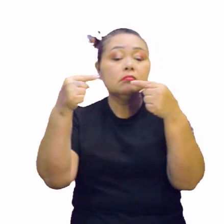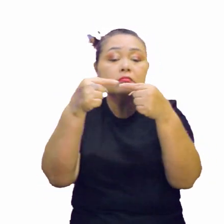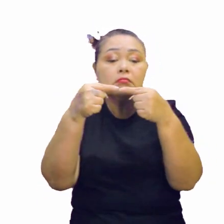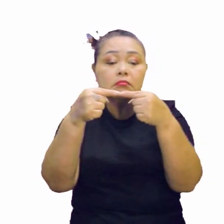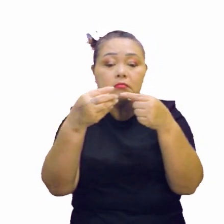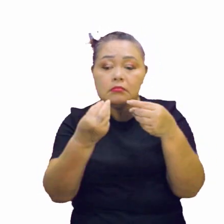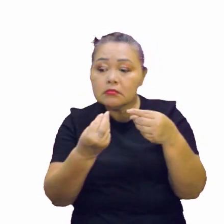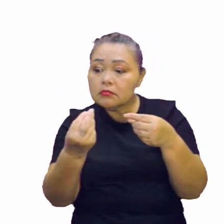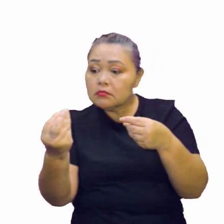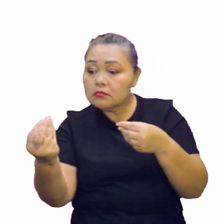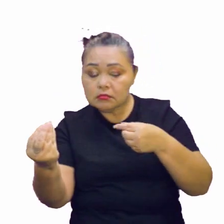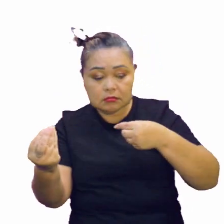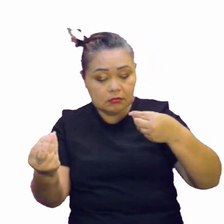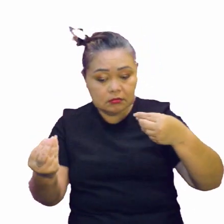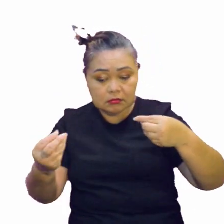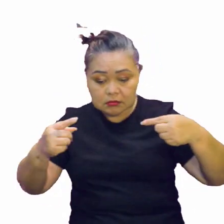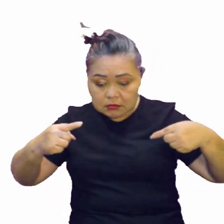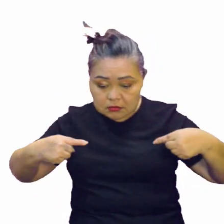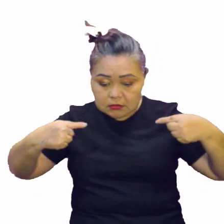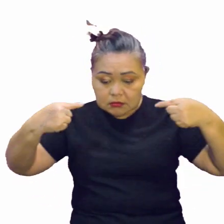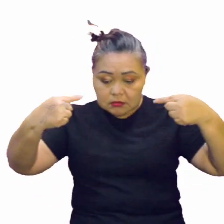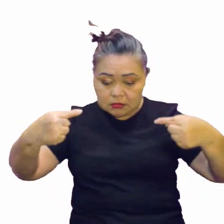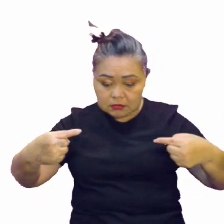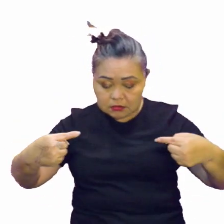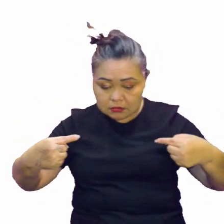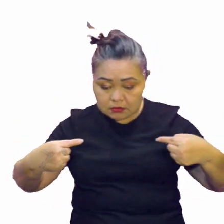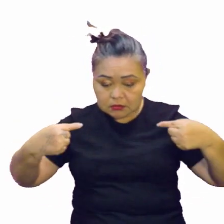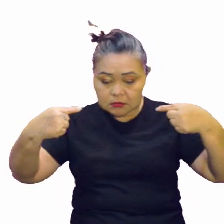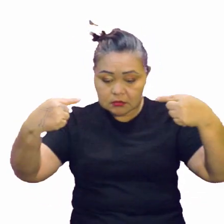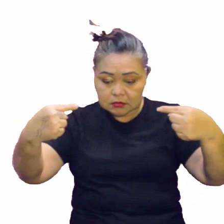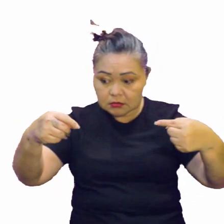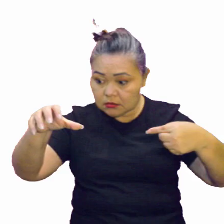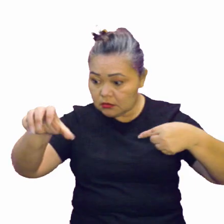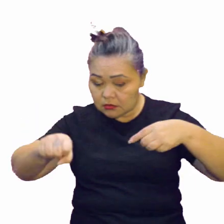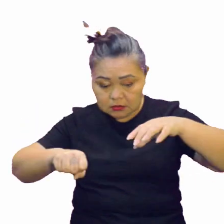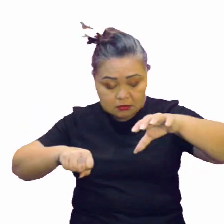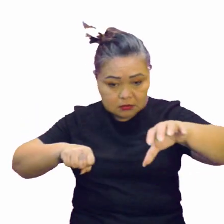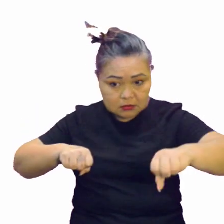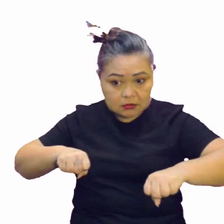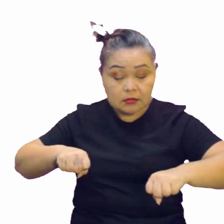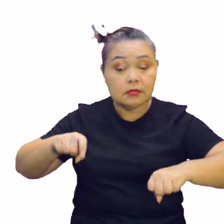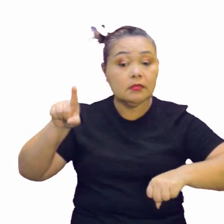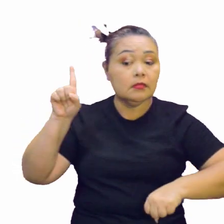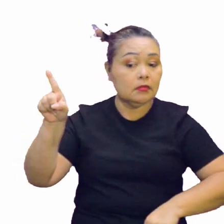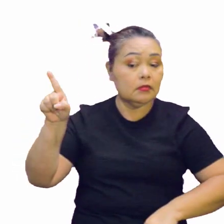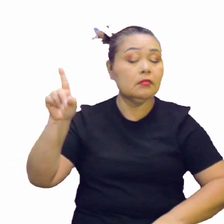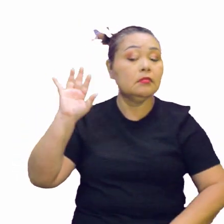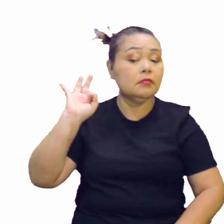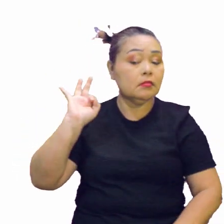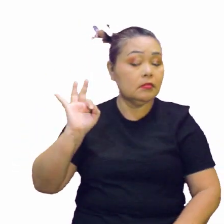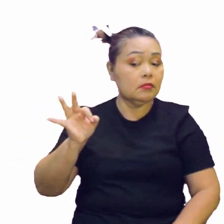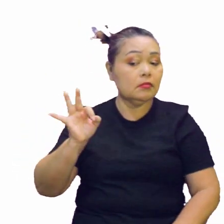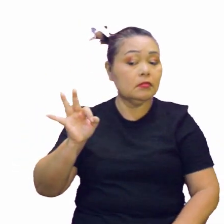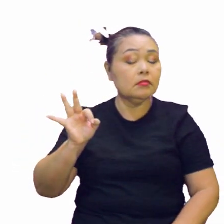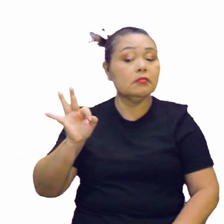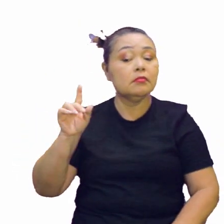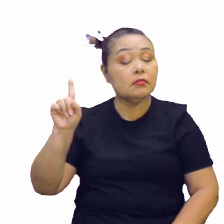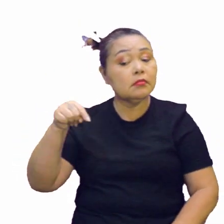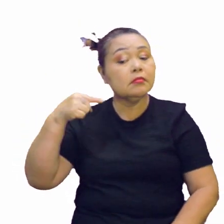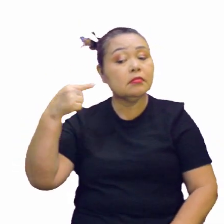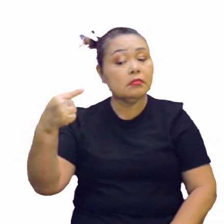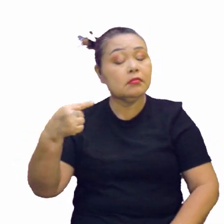disposição ciclo de produção. Pessoal, isso efetivamente interfere no processo